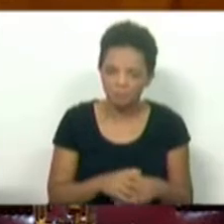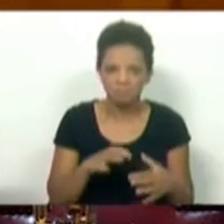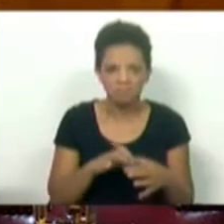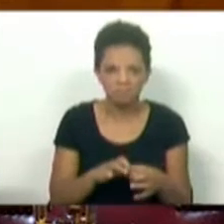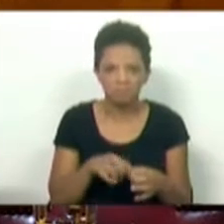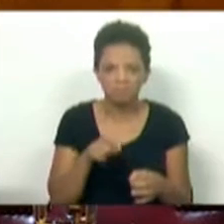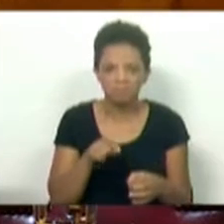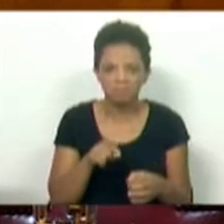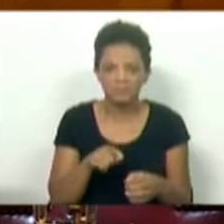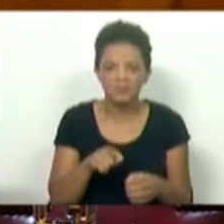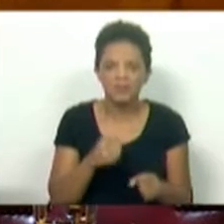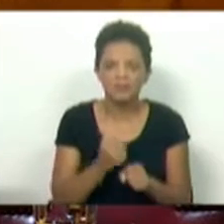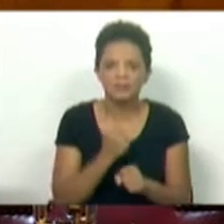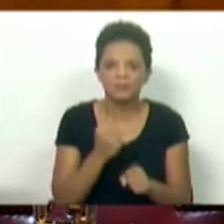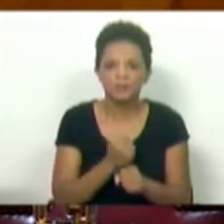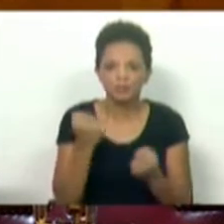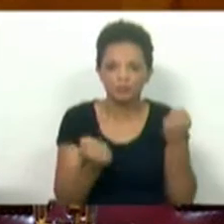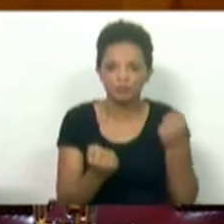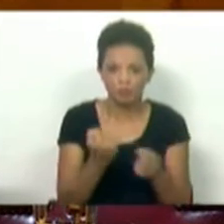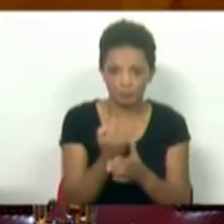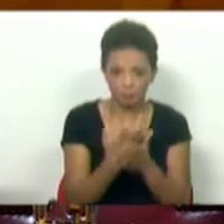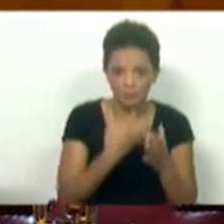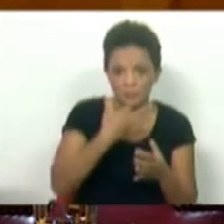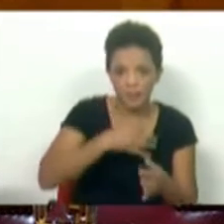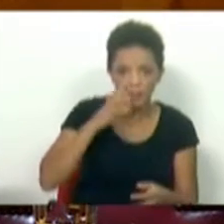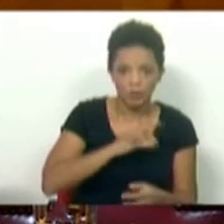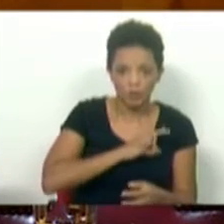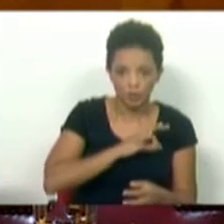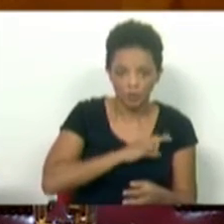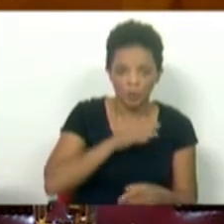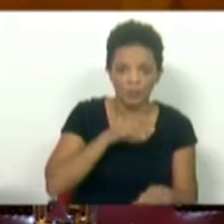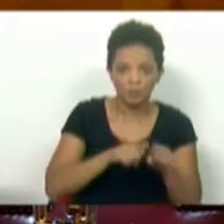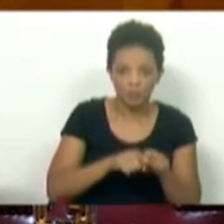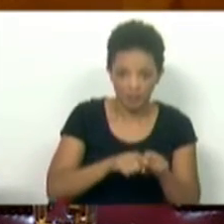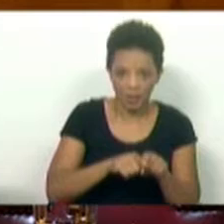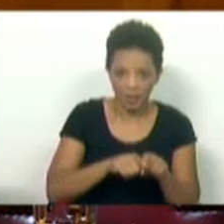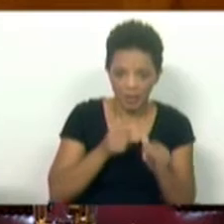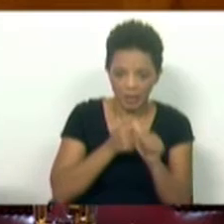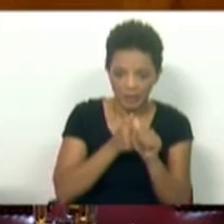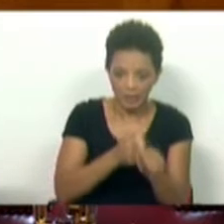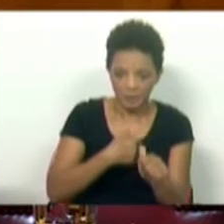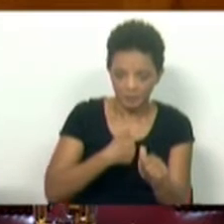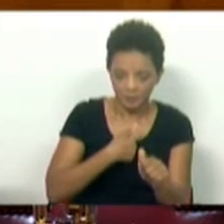à contribuição do serviço rodoviário. Tenho a certeza que a senhora deputada me acompanha